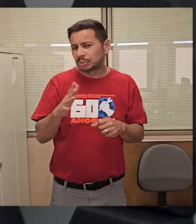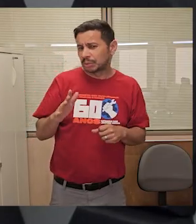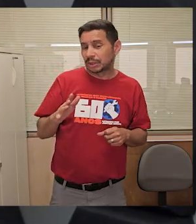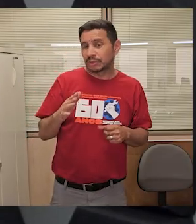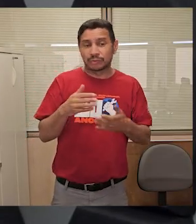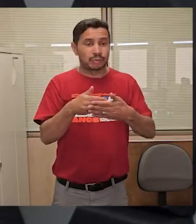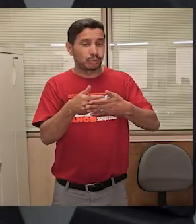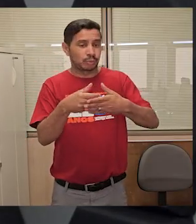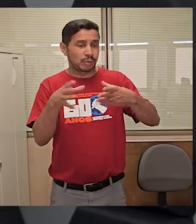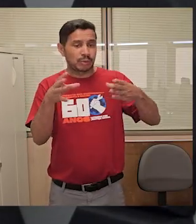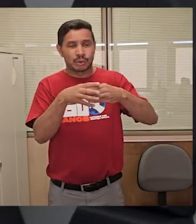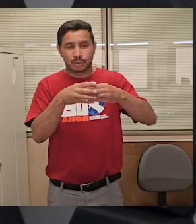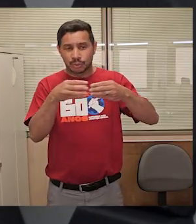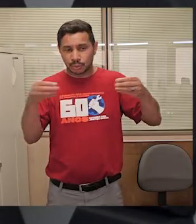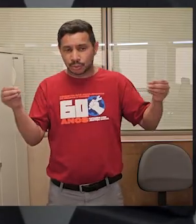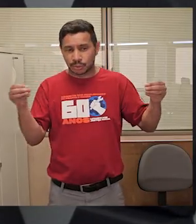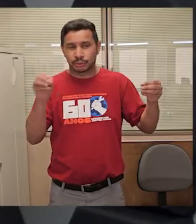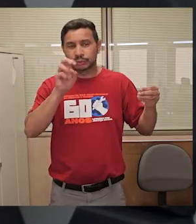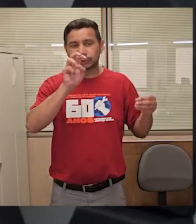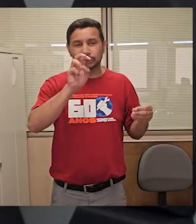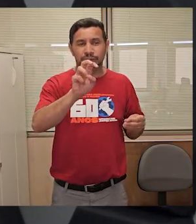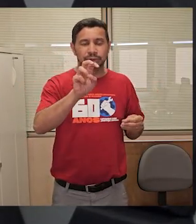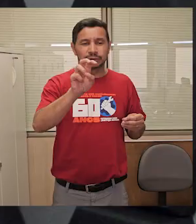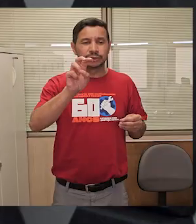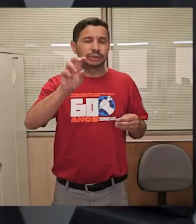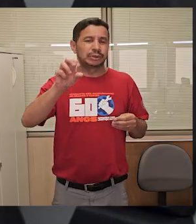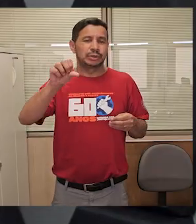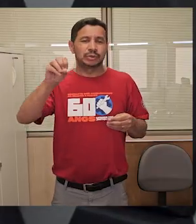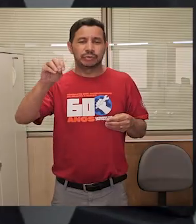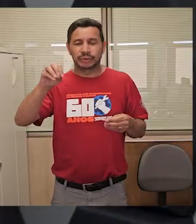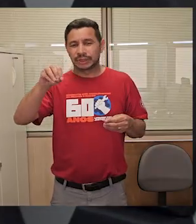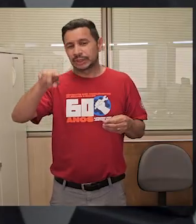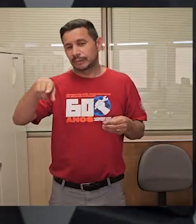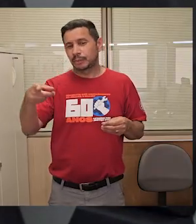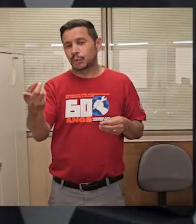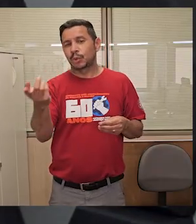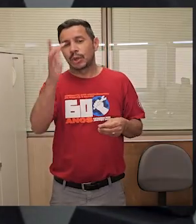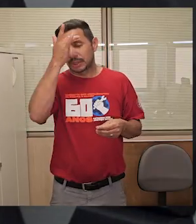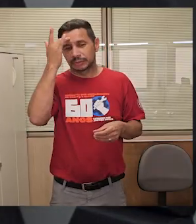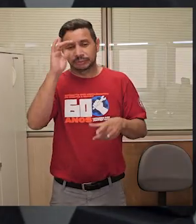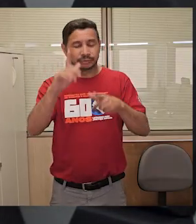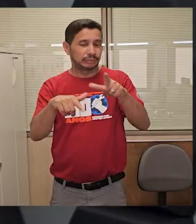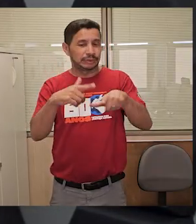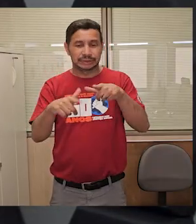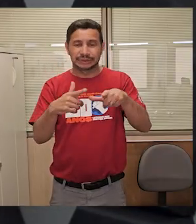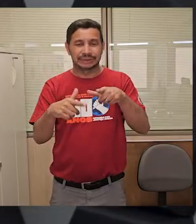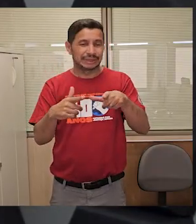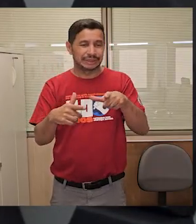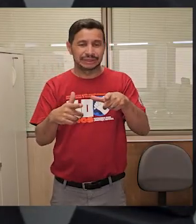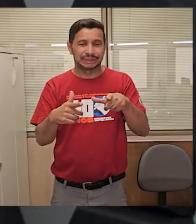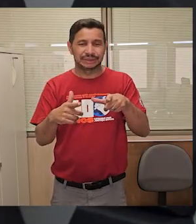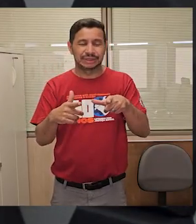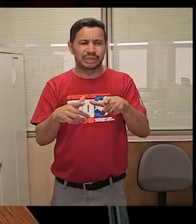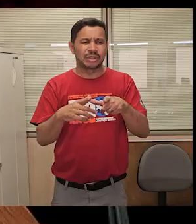eliminados cerca de 90 milhões de postos de trabalho no mundo. Por um outro lado,